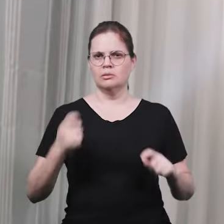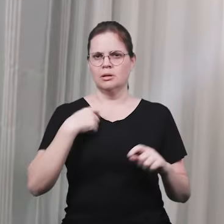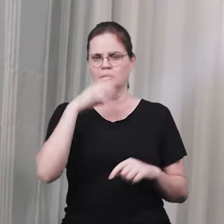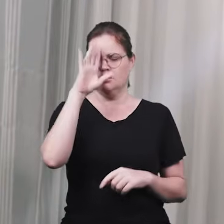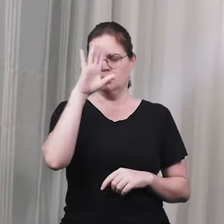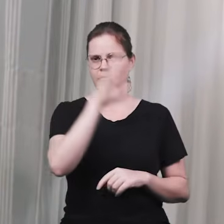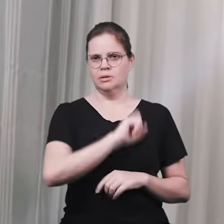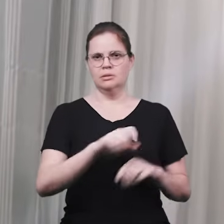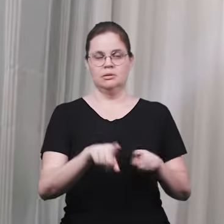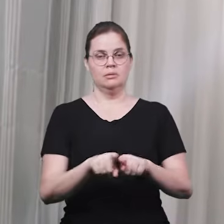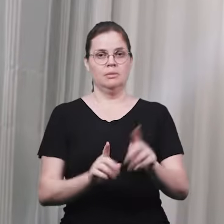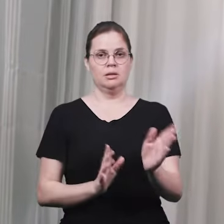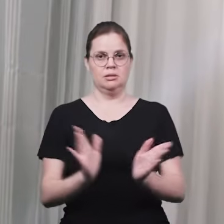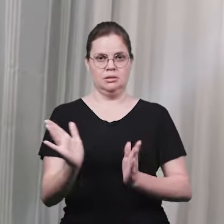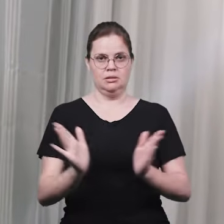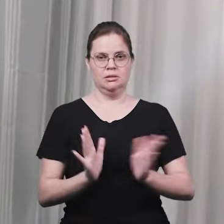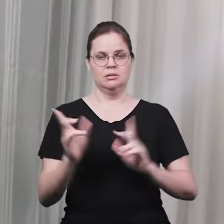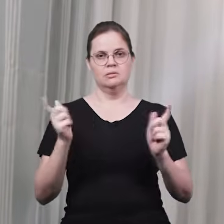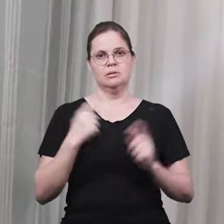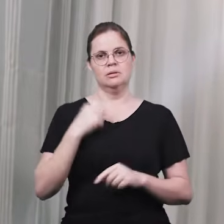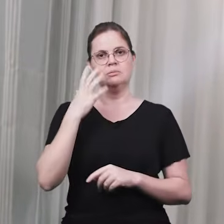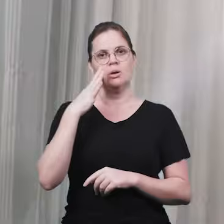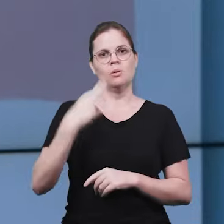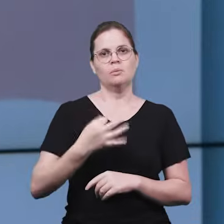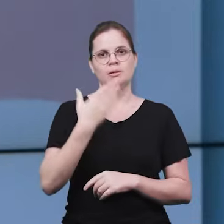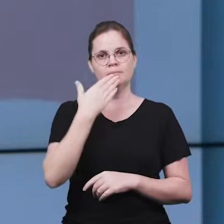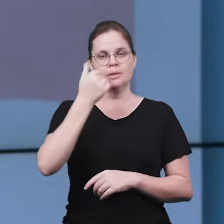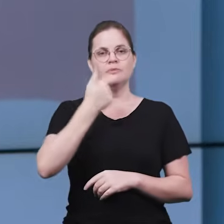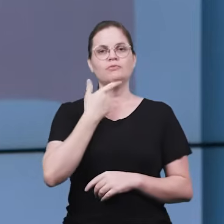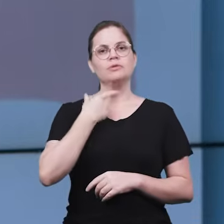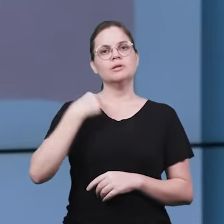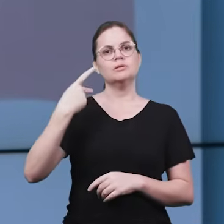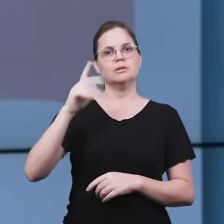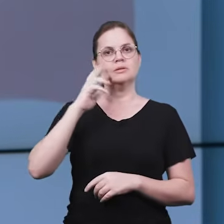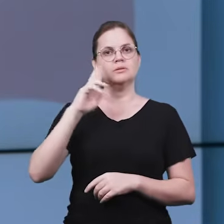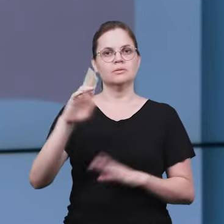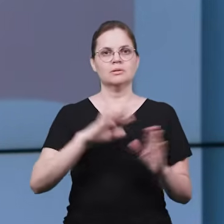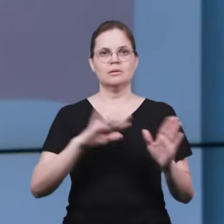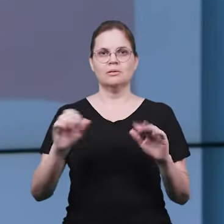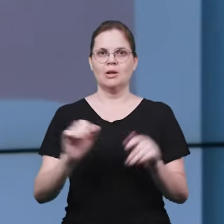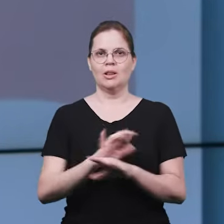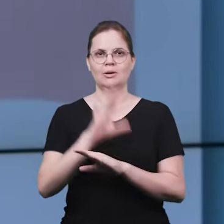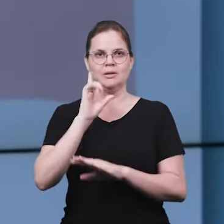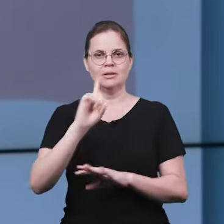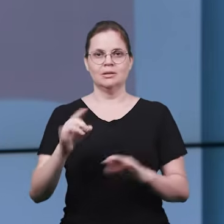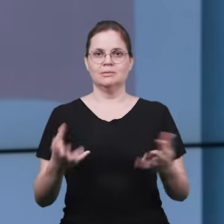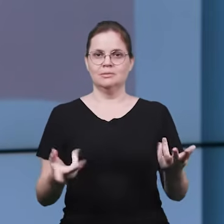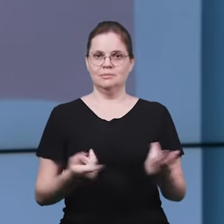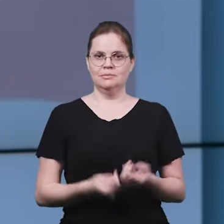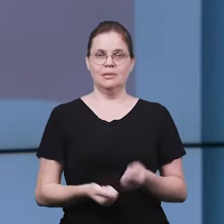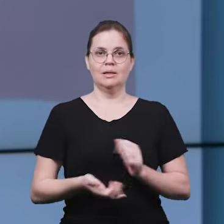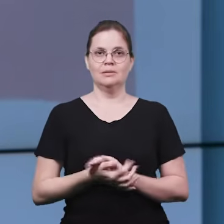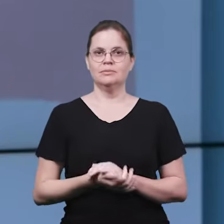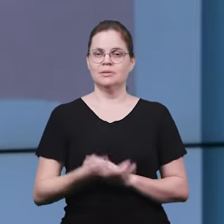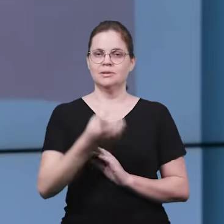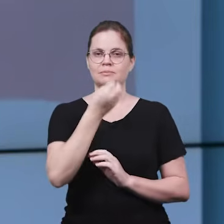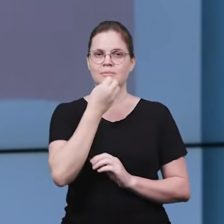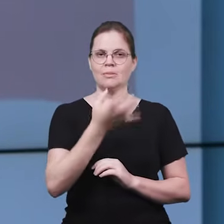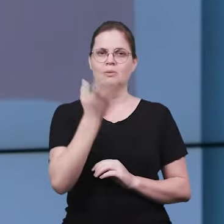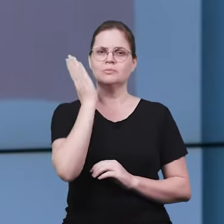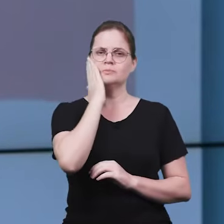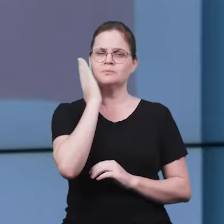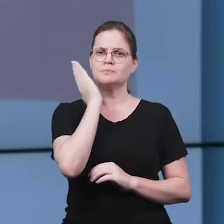e acessível, compreendendo melhor a vontade do Senhor. Glória a Deus, Miriam, que maravilha! É muito